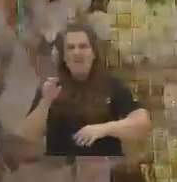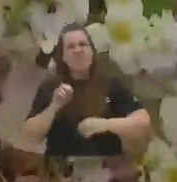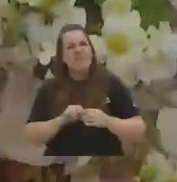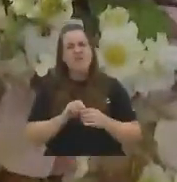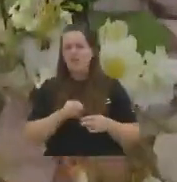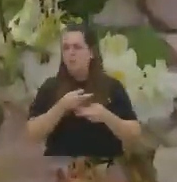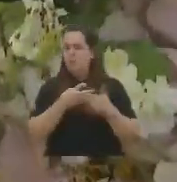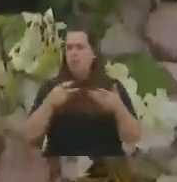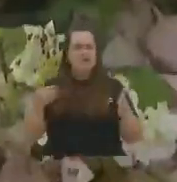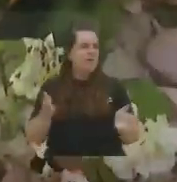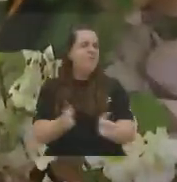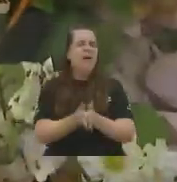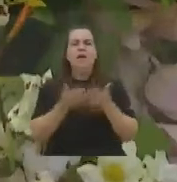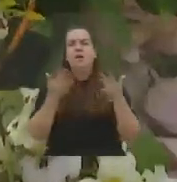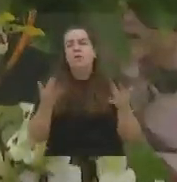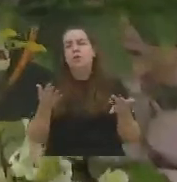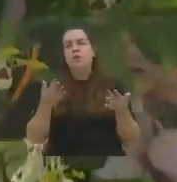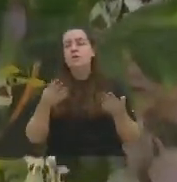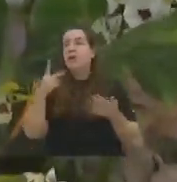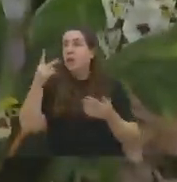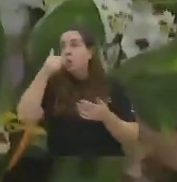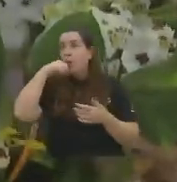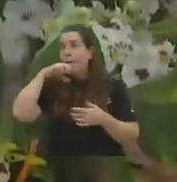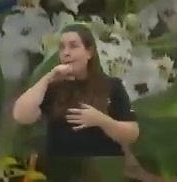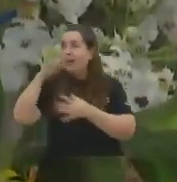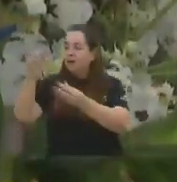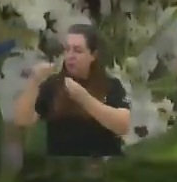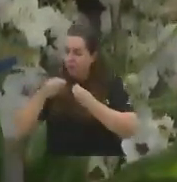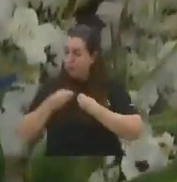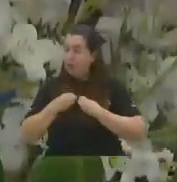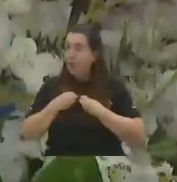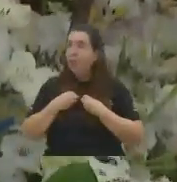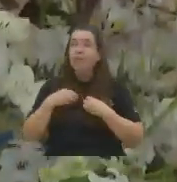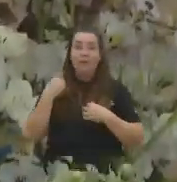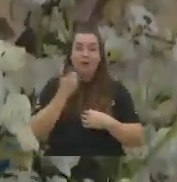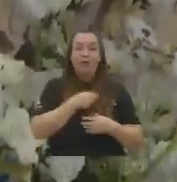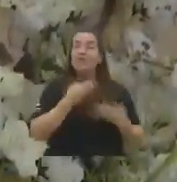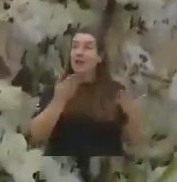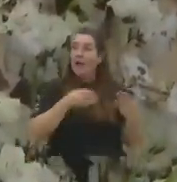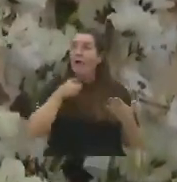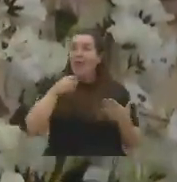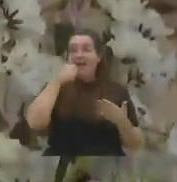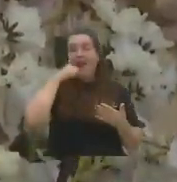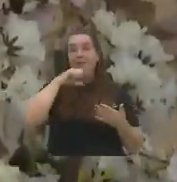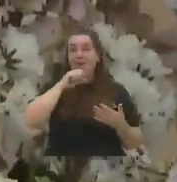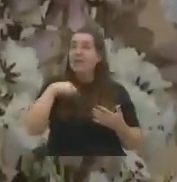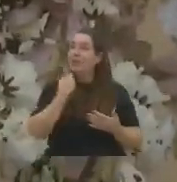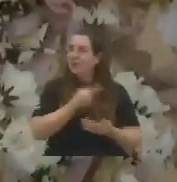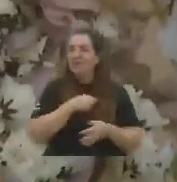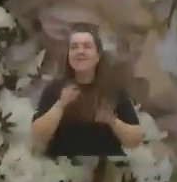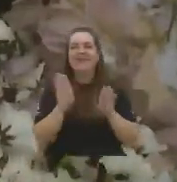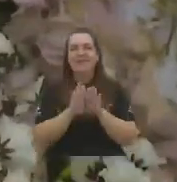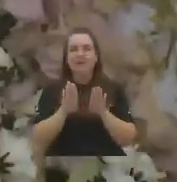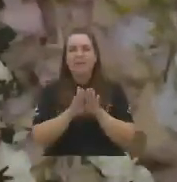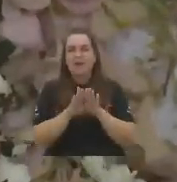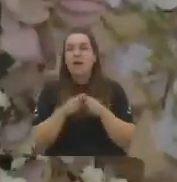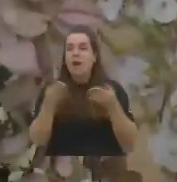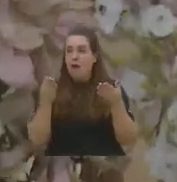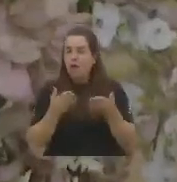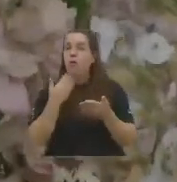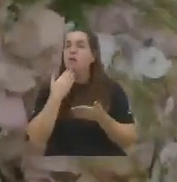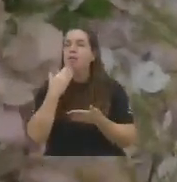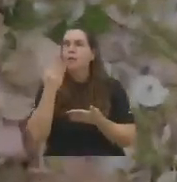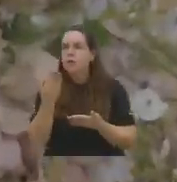amor de nos ter dado a tua mãe como nossa mãe. A ela agora recorremos